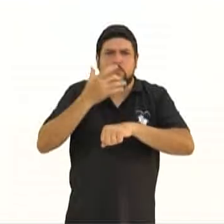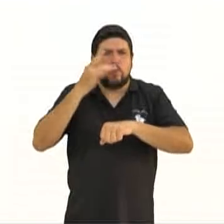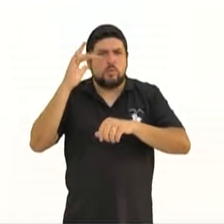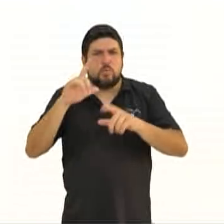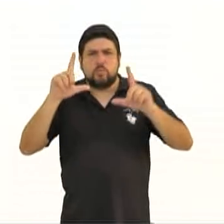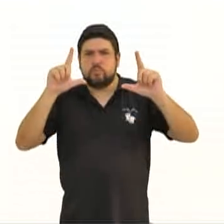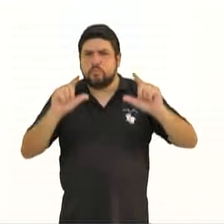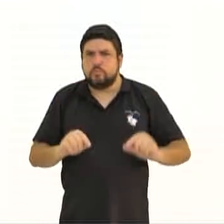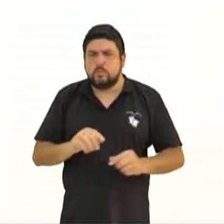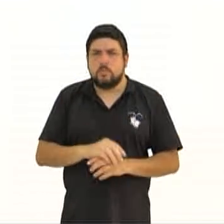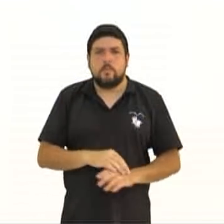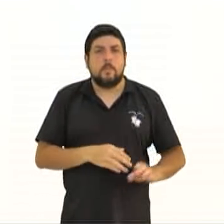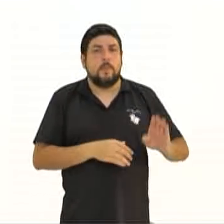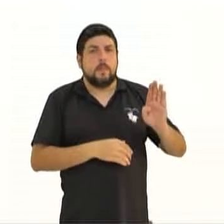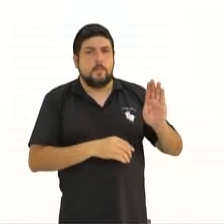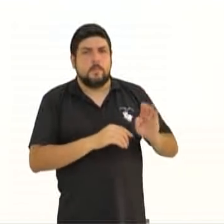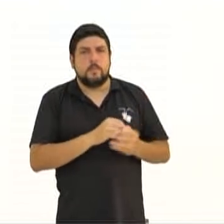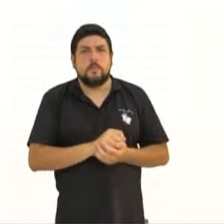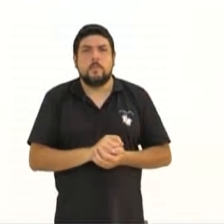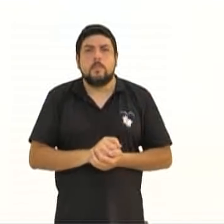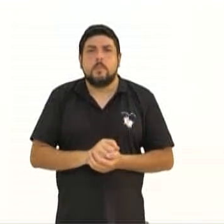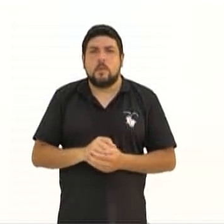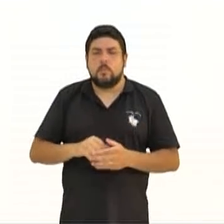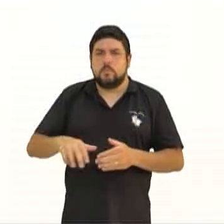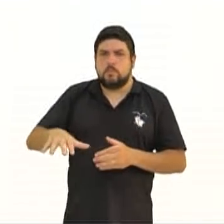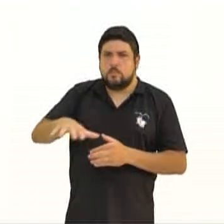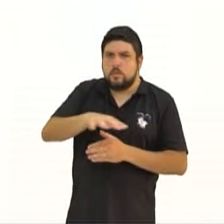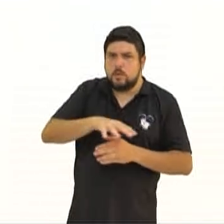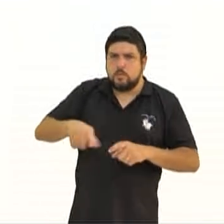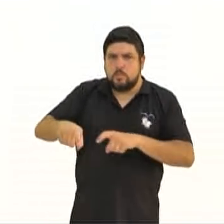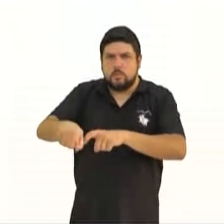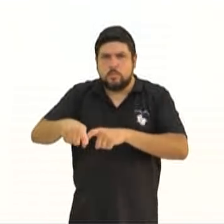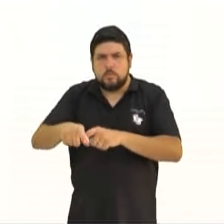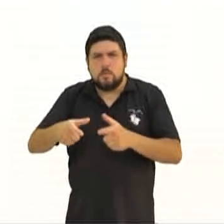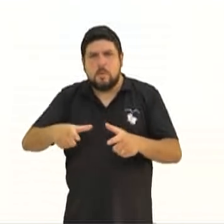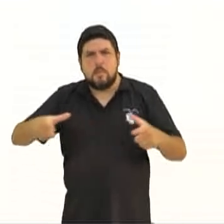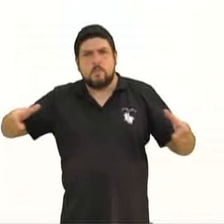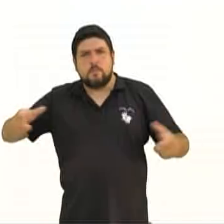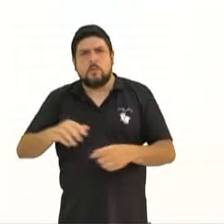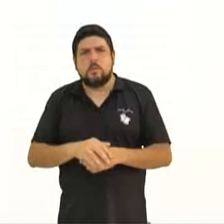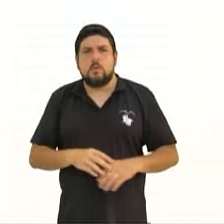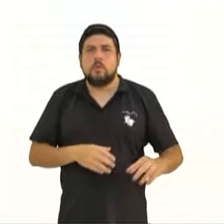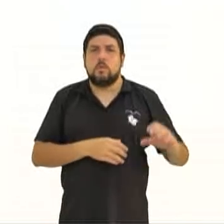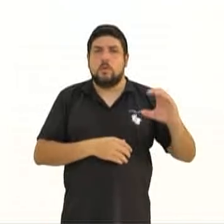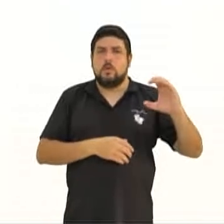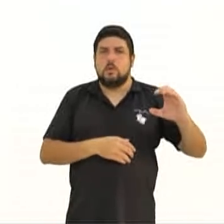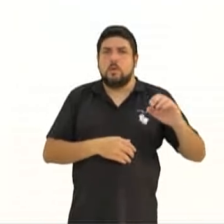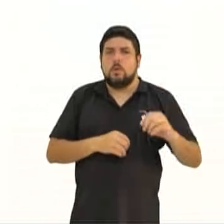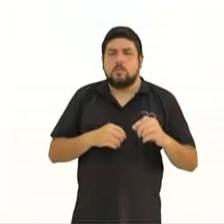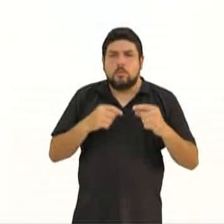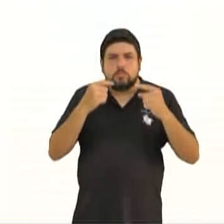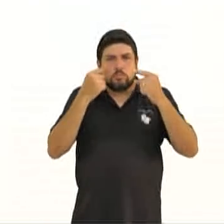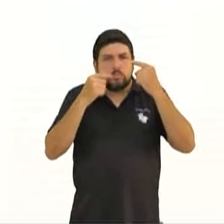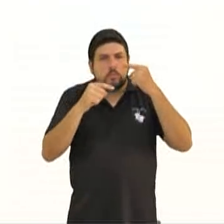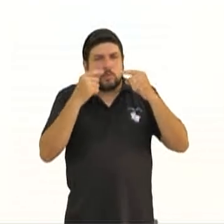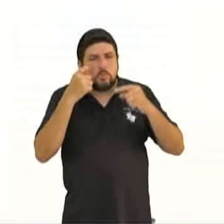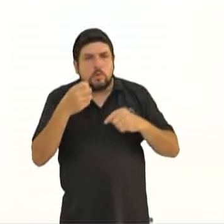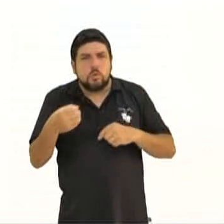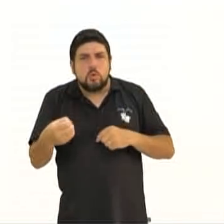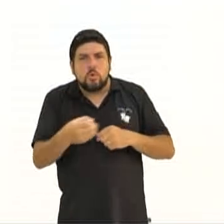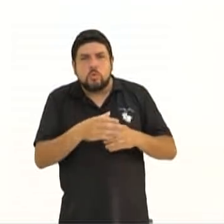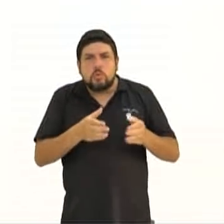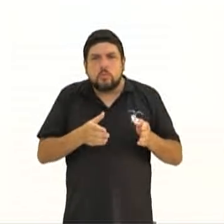B, pela ampliação da área de produção agrícola, ou letra C, pela descoberta de novas